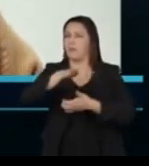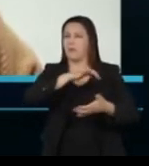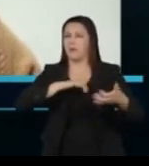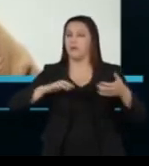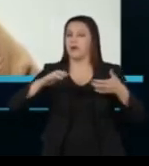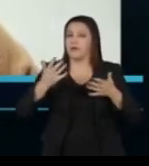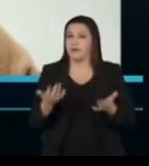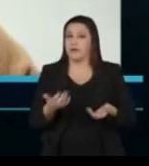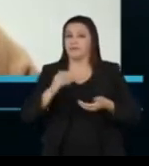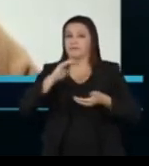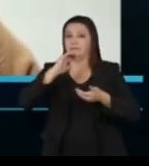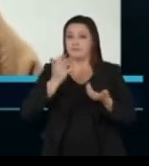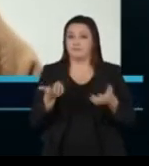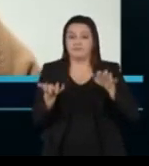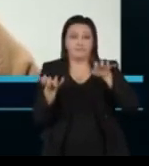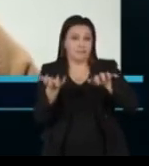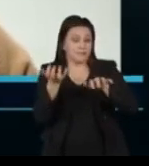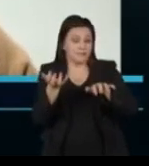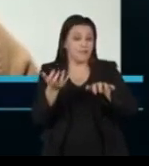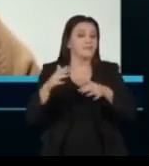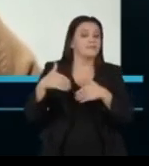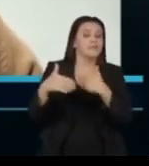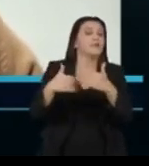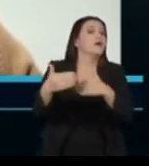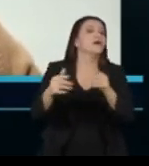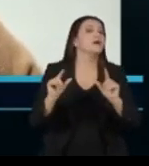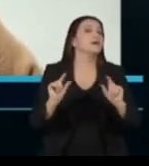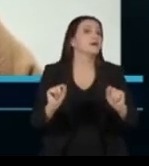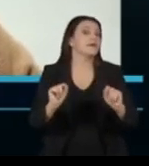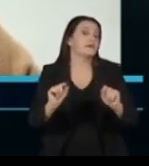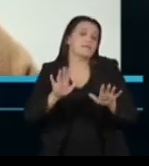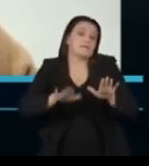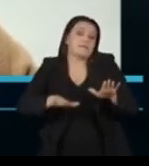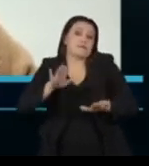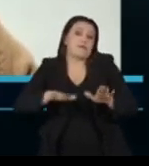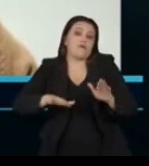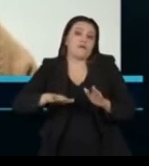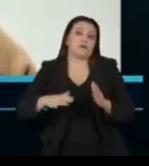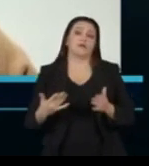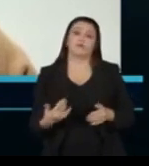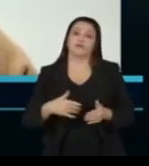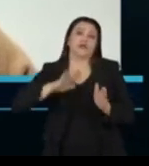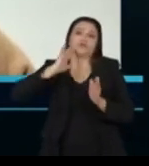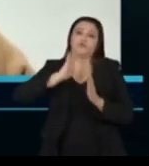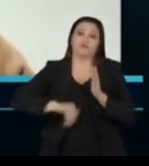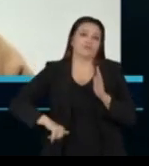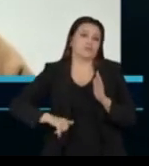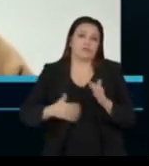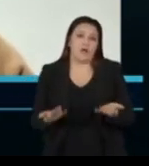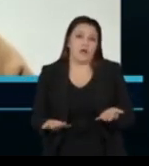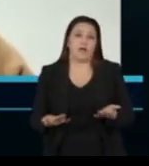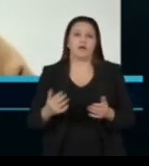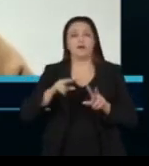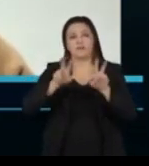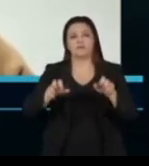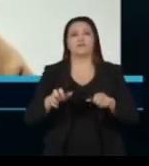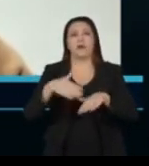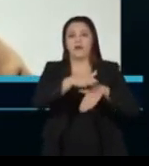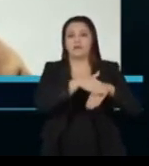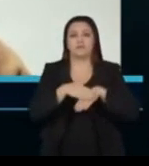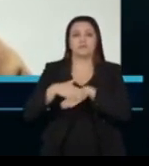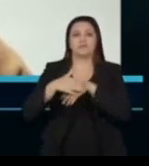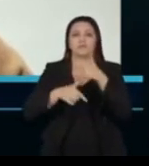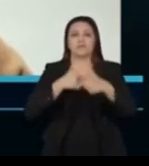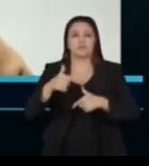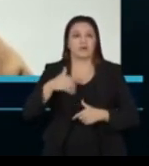O Congresso Nacional caminha para talvez eliminar o foro por prerrogativa de função de deputados e